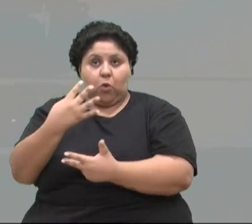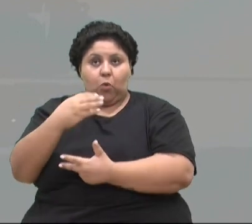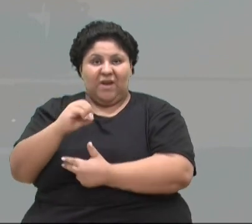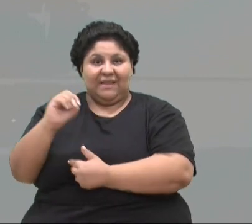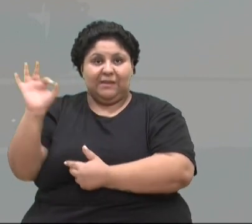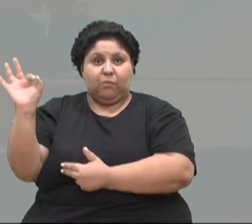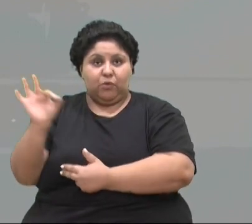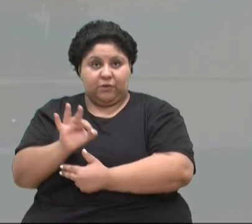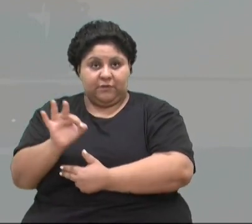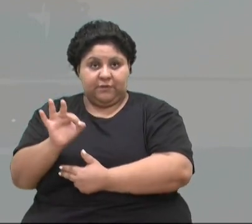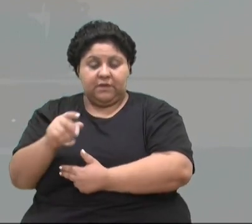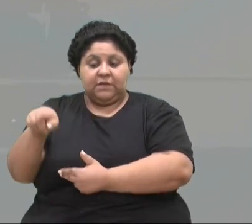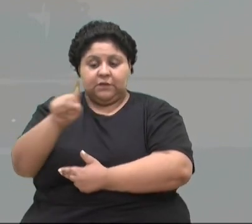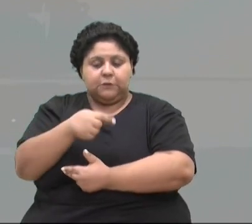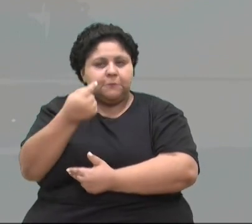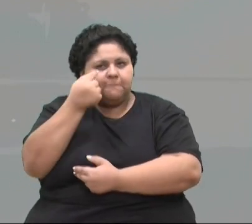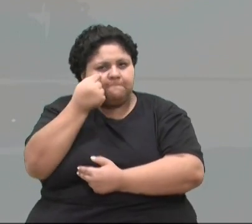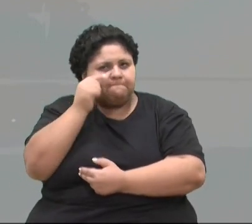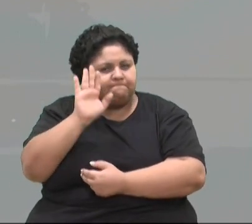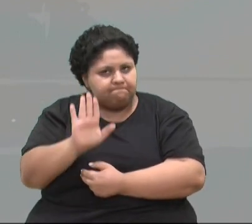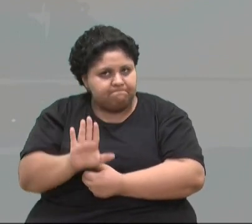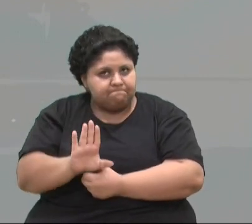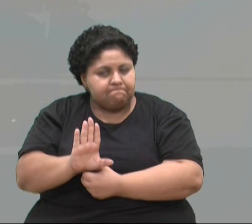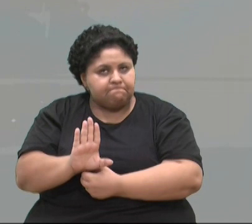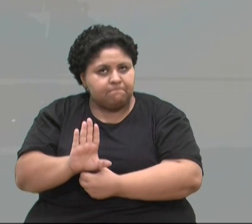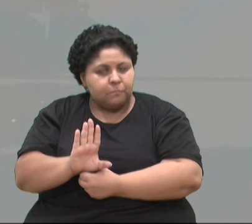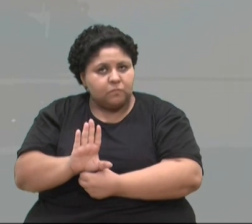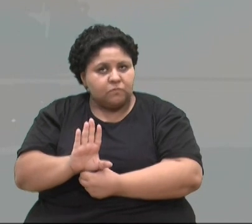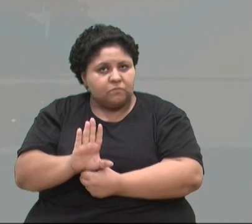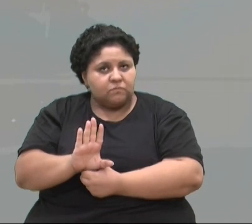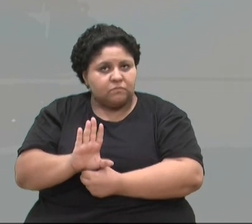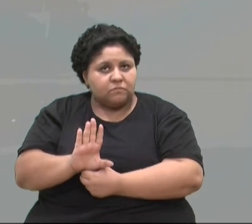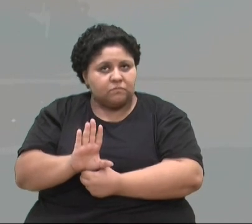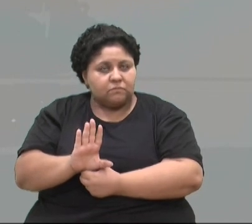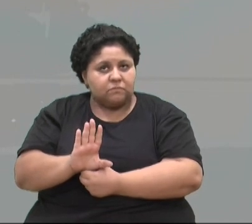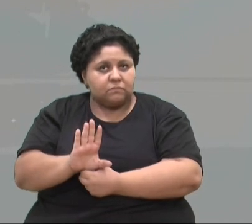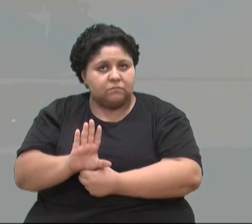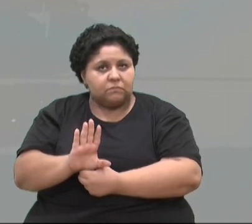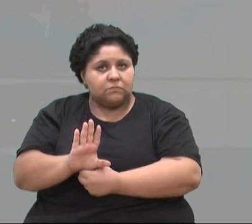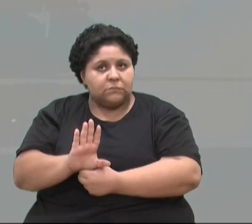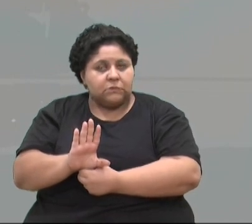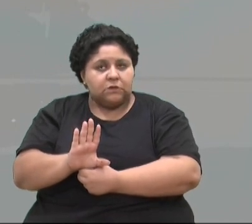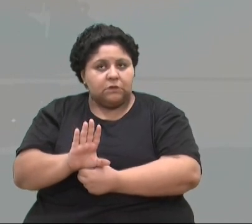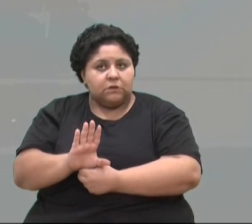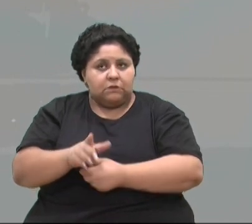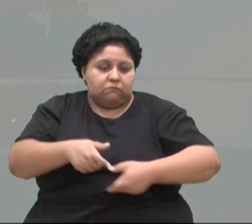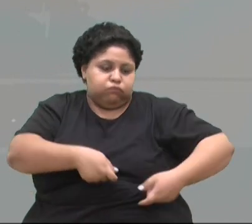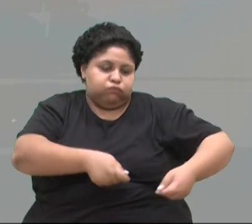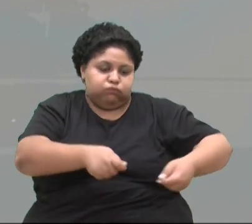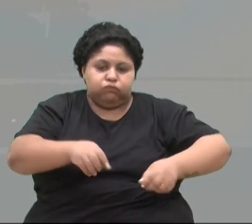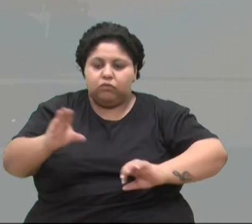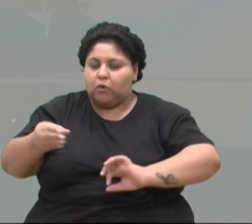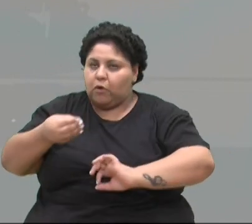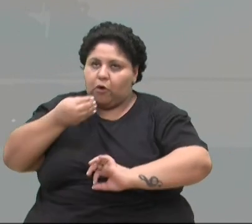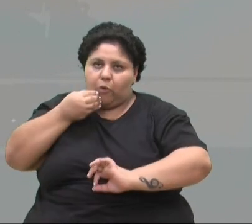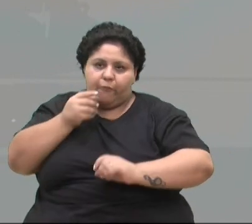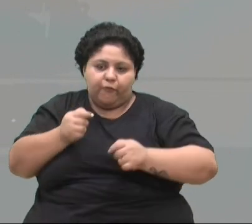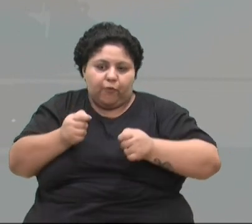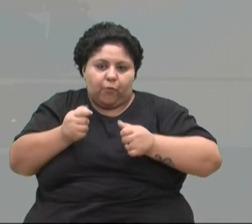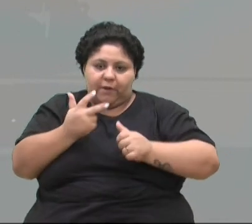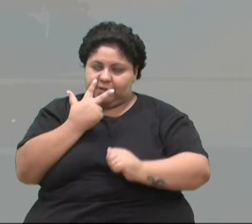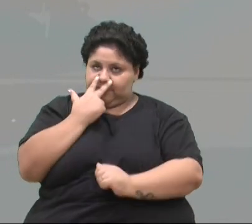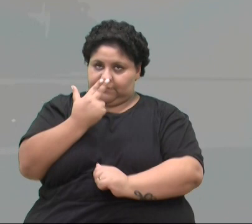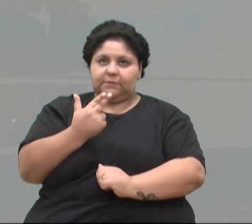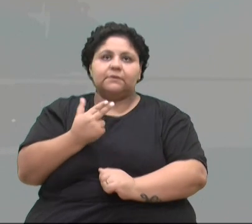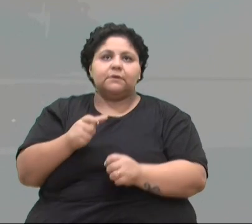40%. Se a gente for olhar a composição de despesas, ela obviamente é muito parecida, então a